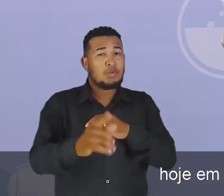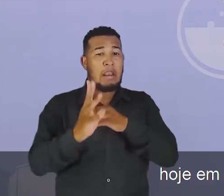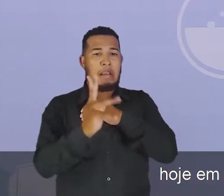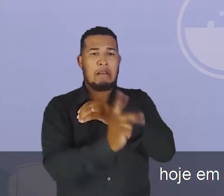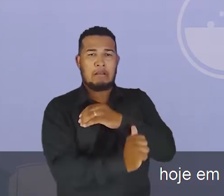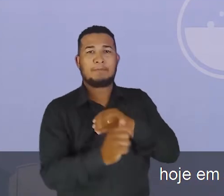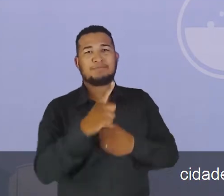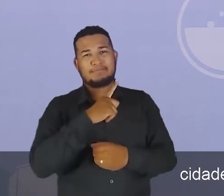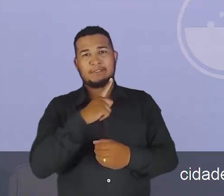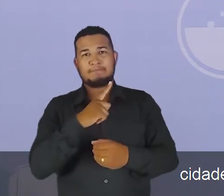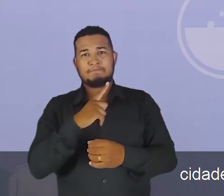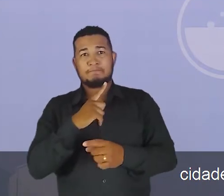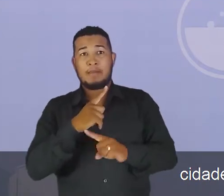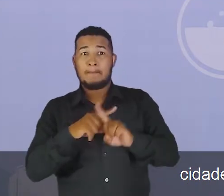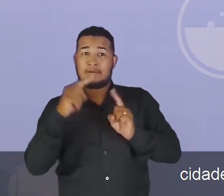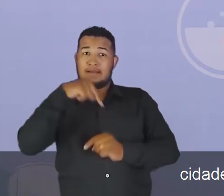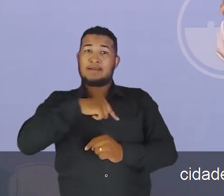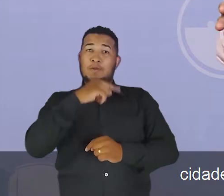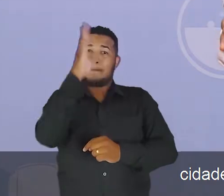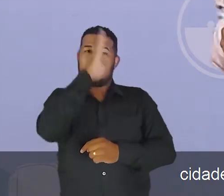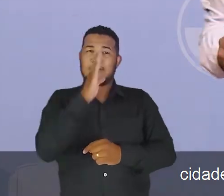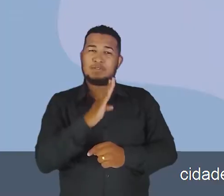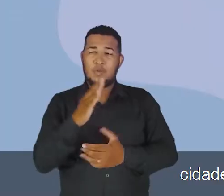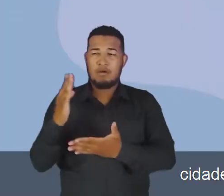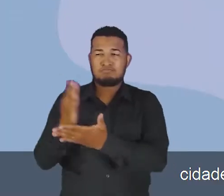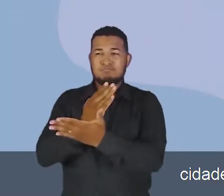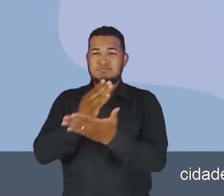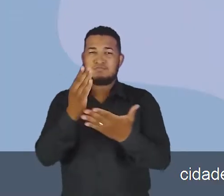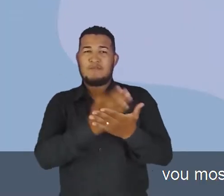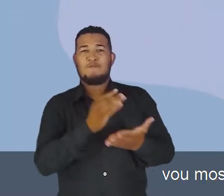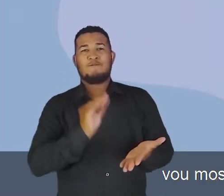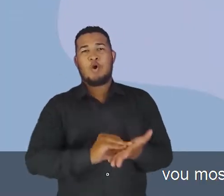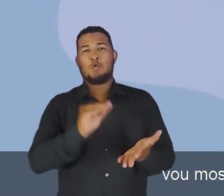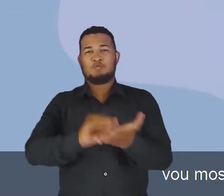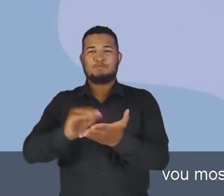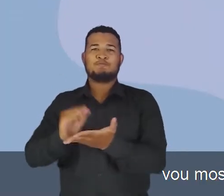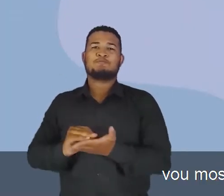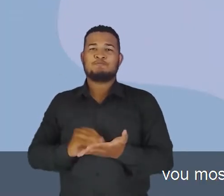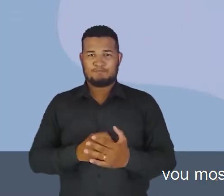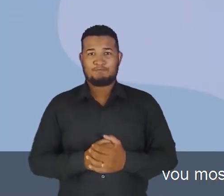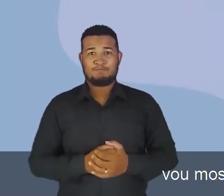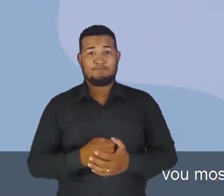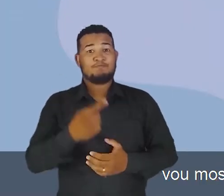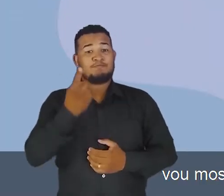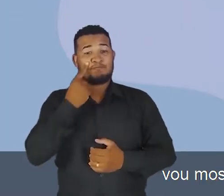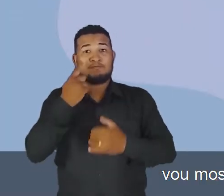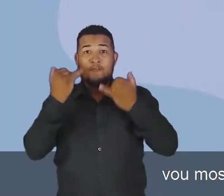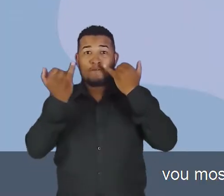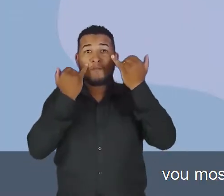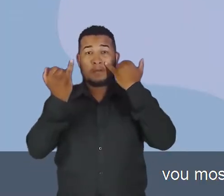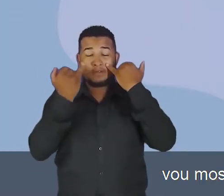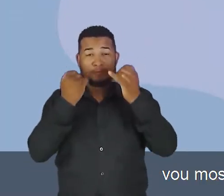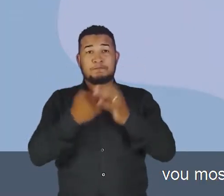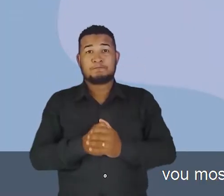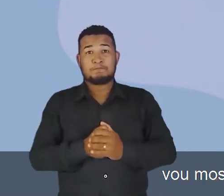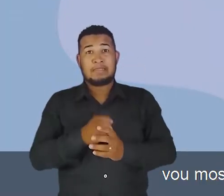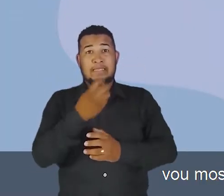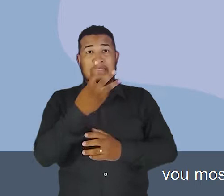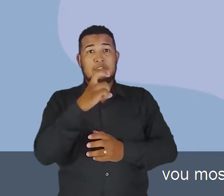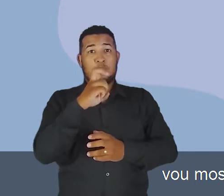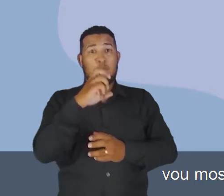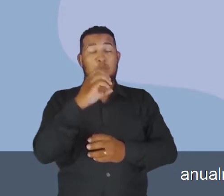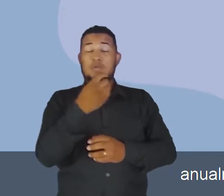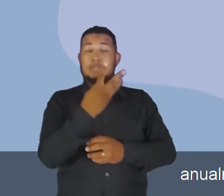básico que acontece em algumas cidades brasileiras. Perceba no próximo dado do slide que eu vou mostrar para você. Olha que preocupante. 340